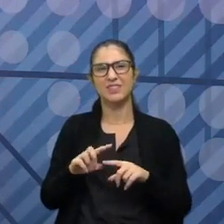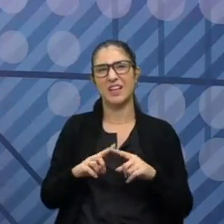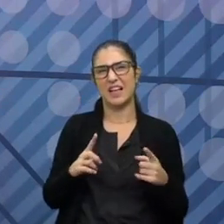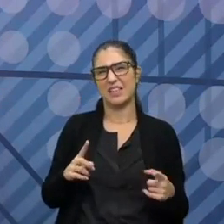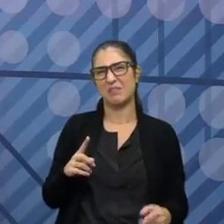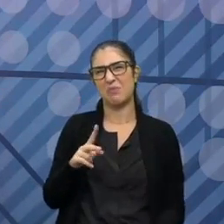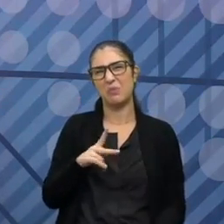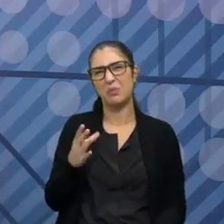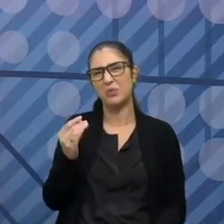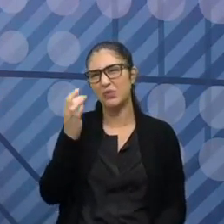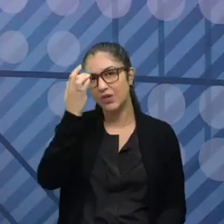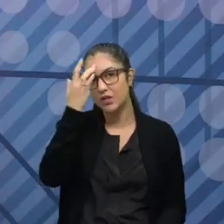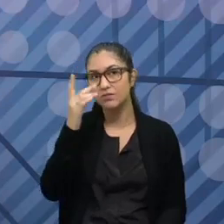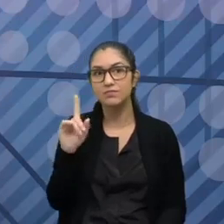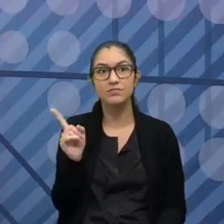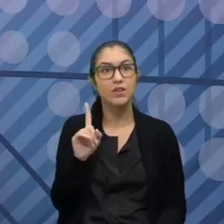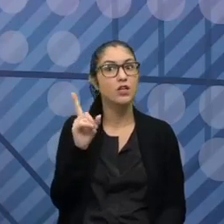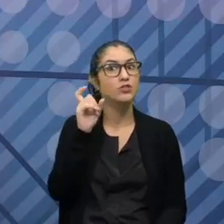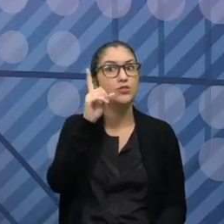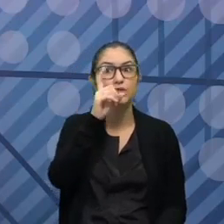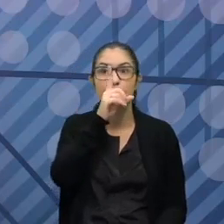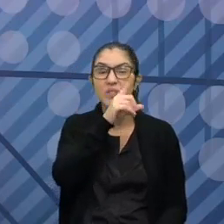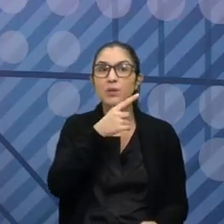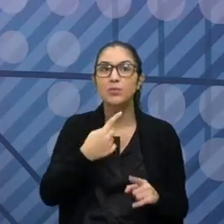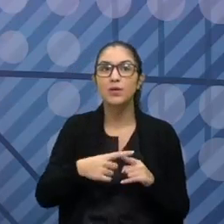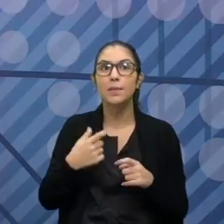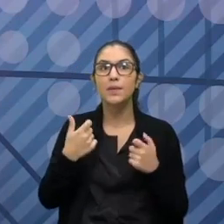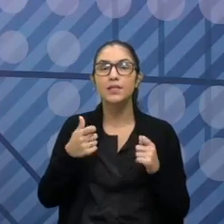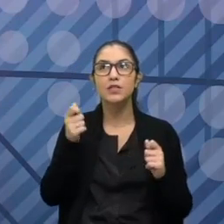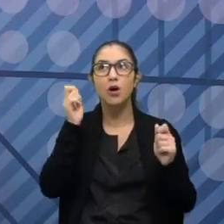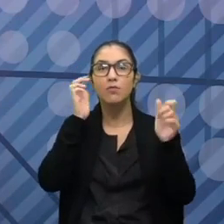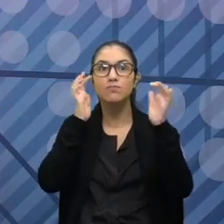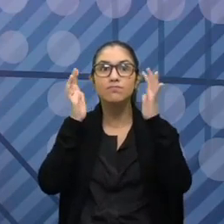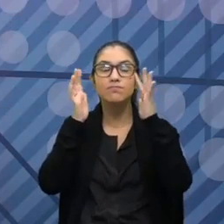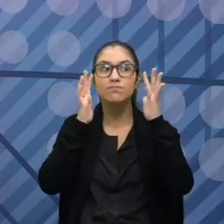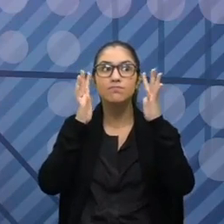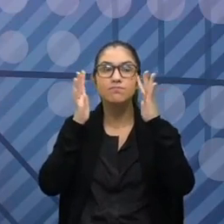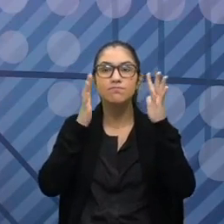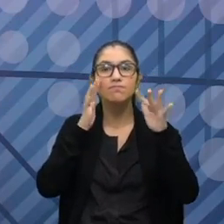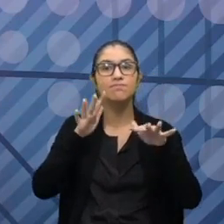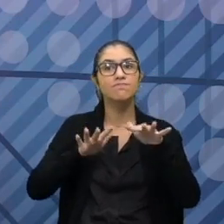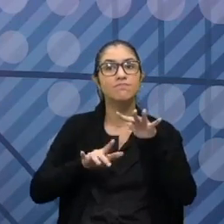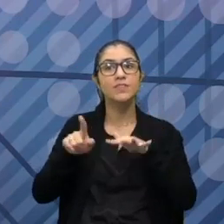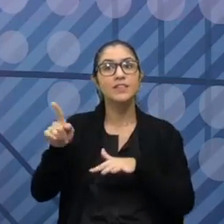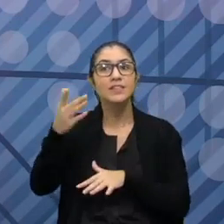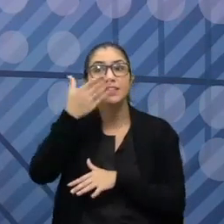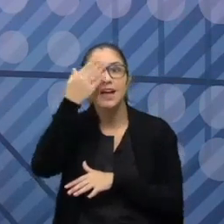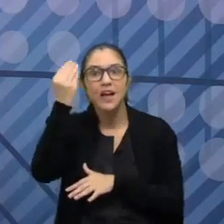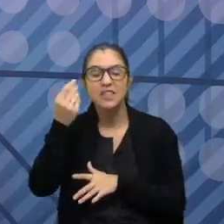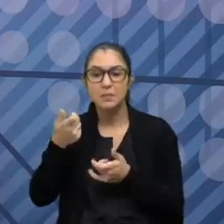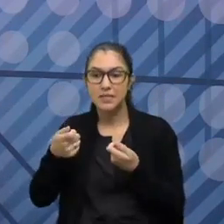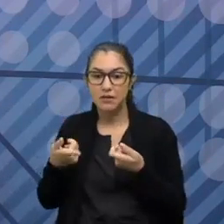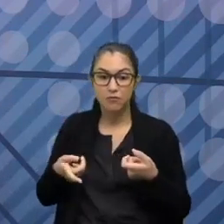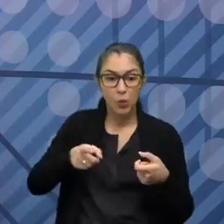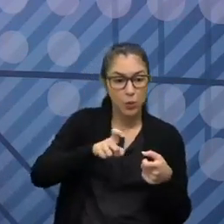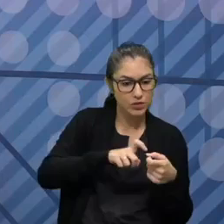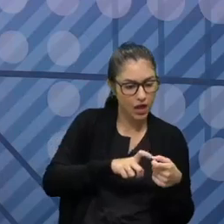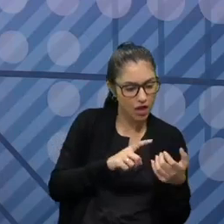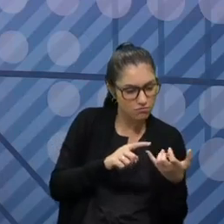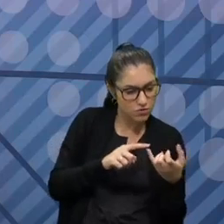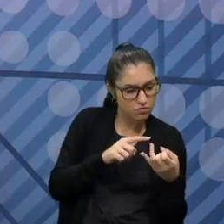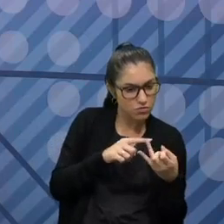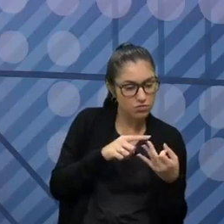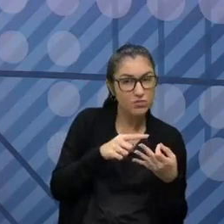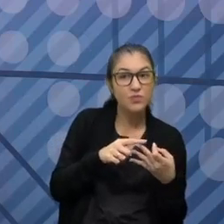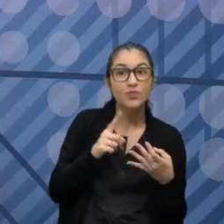professora, isso é muito fácil. É difícil, porque precisa de um raciocínio aqui. E às vezes ele esquece, aí ele tem que voltar e conferir.